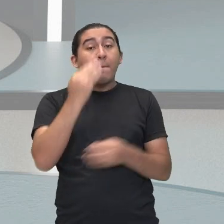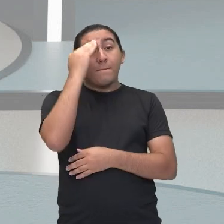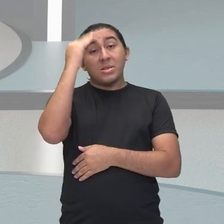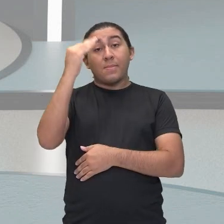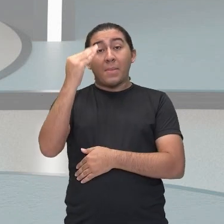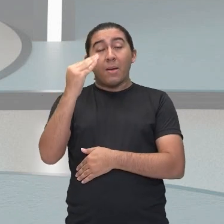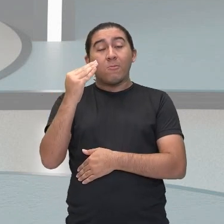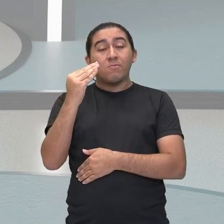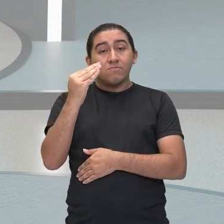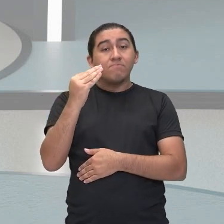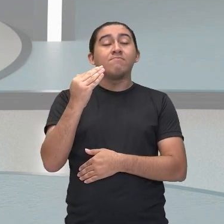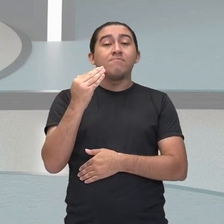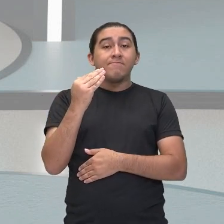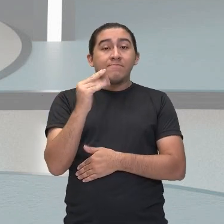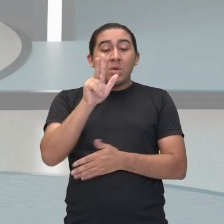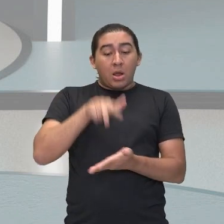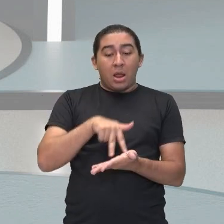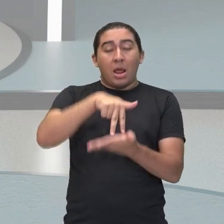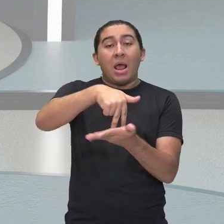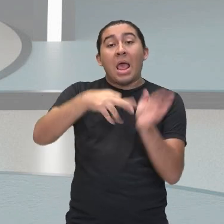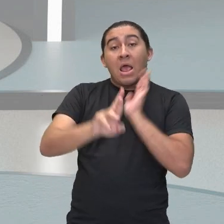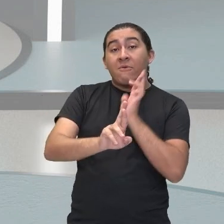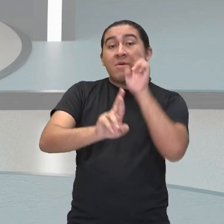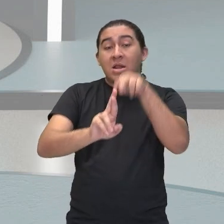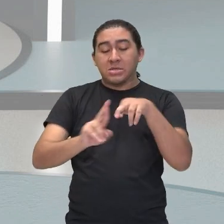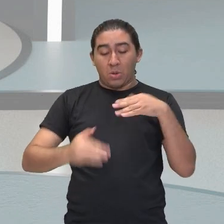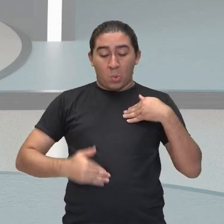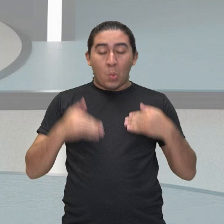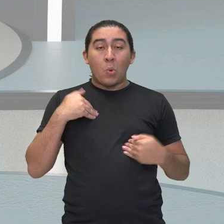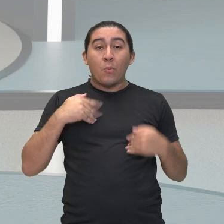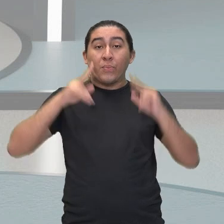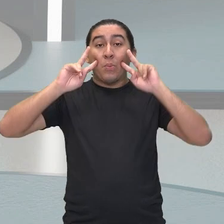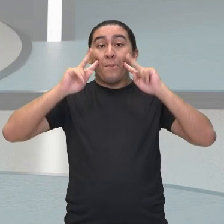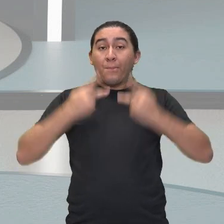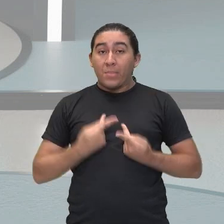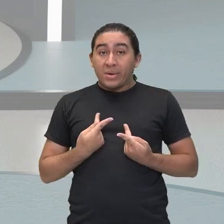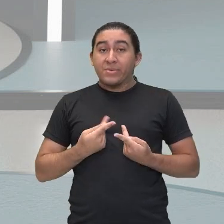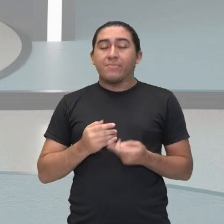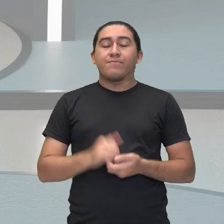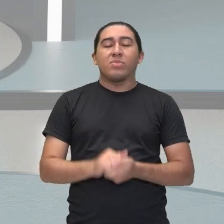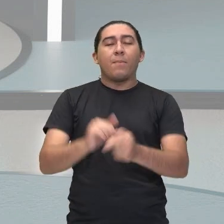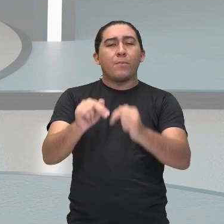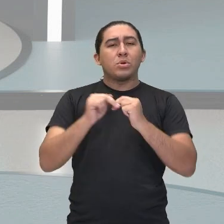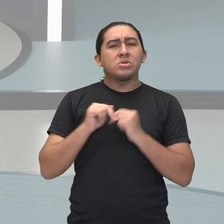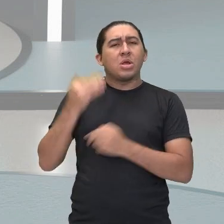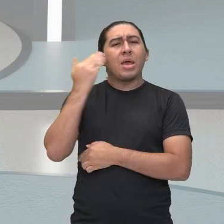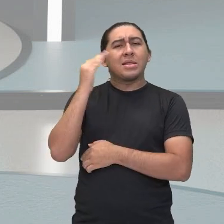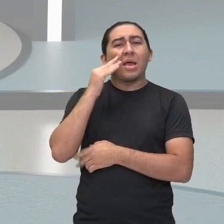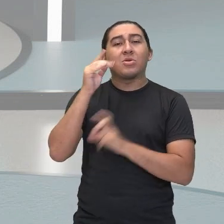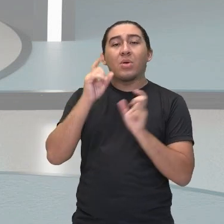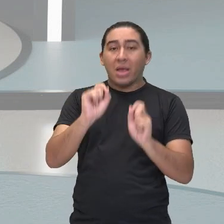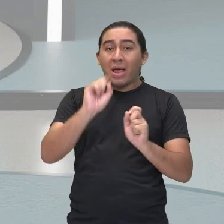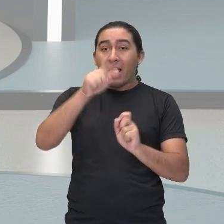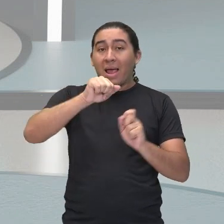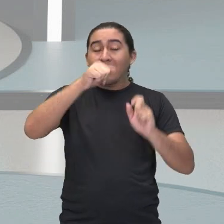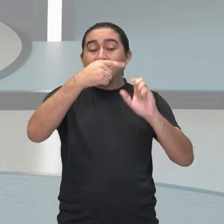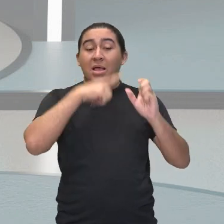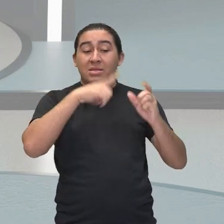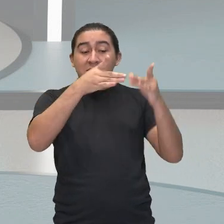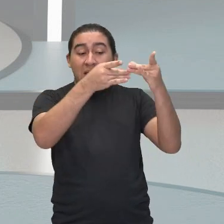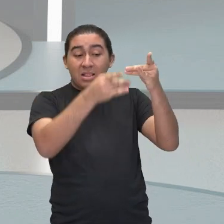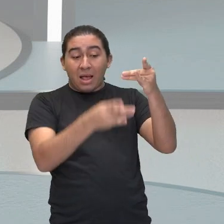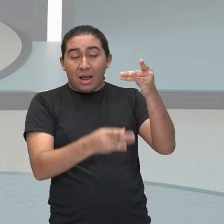objeto, que somos nós mesmos. Dessa forma, entendendo o que é mais complexo. E